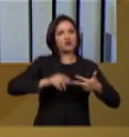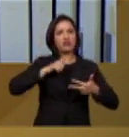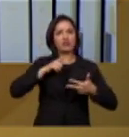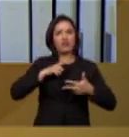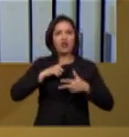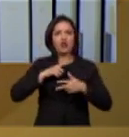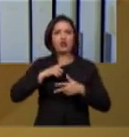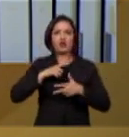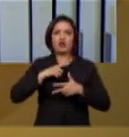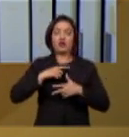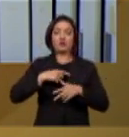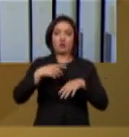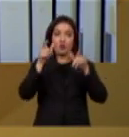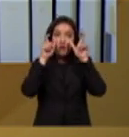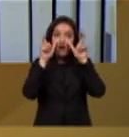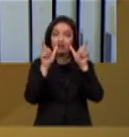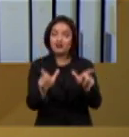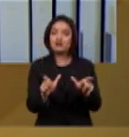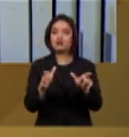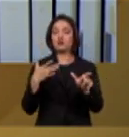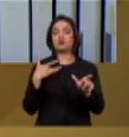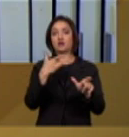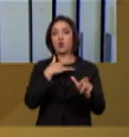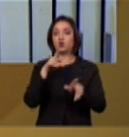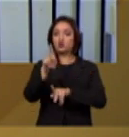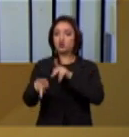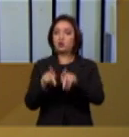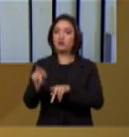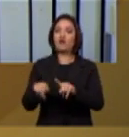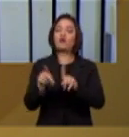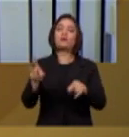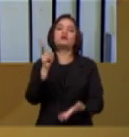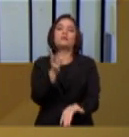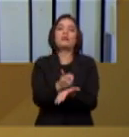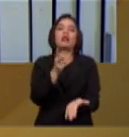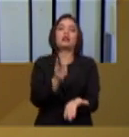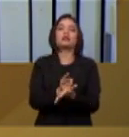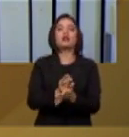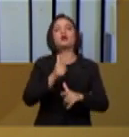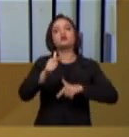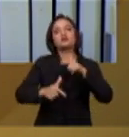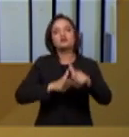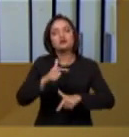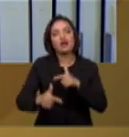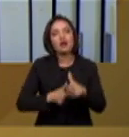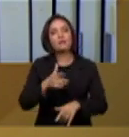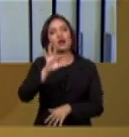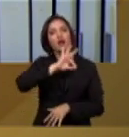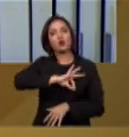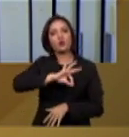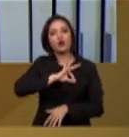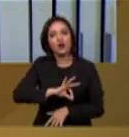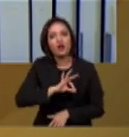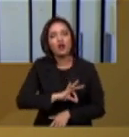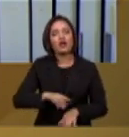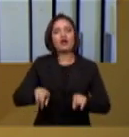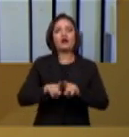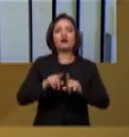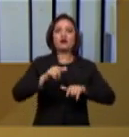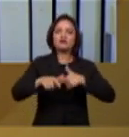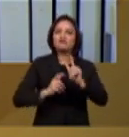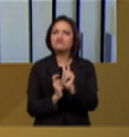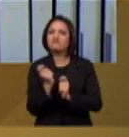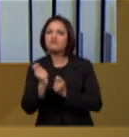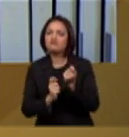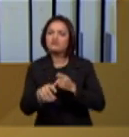à saúde da população e zelando pela manutenção dos empregos, da renda e da capacidade produtiva do